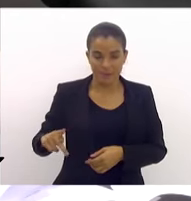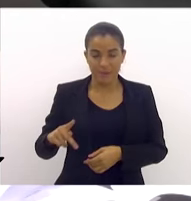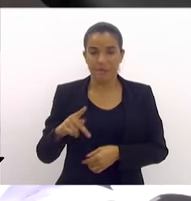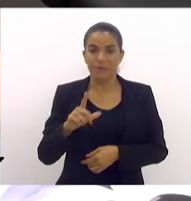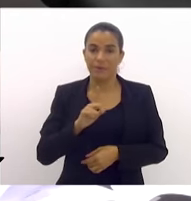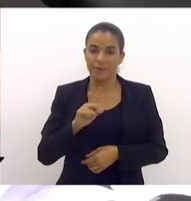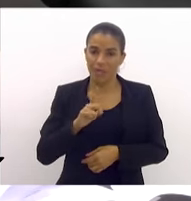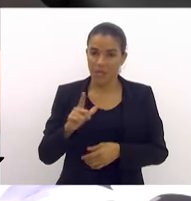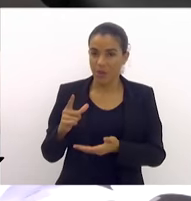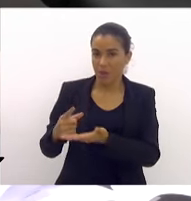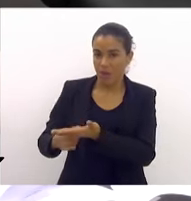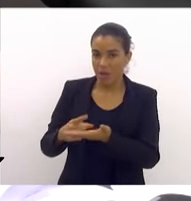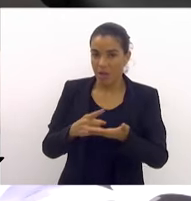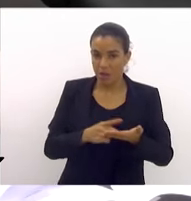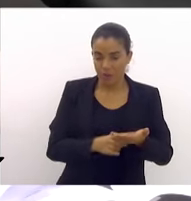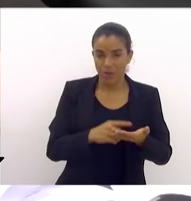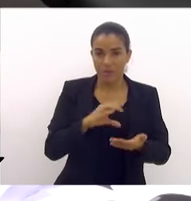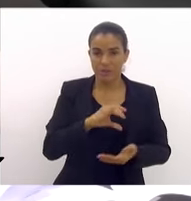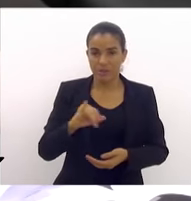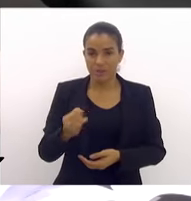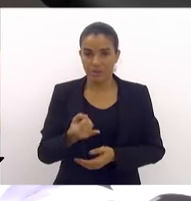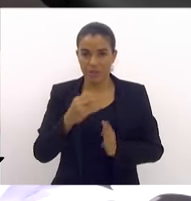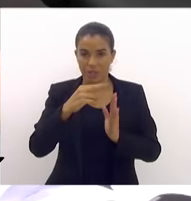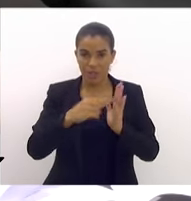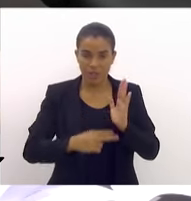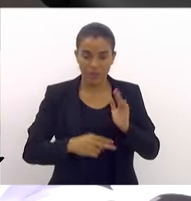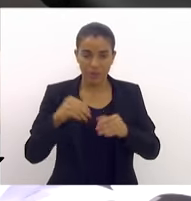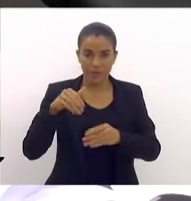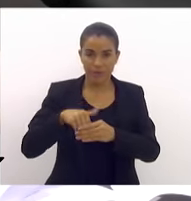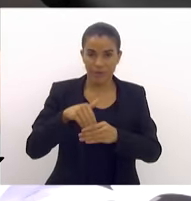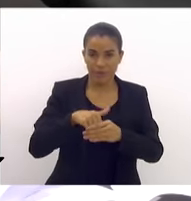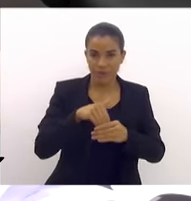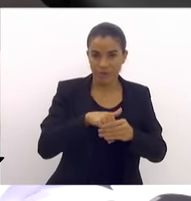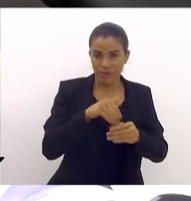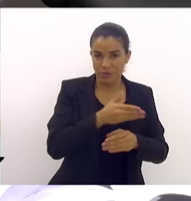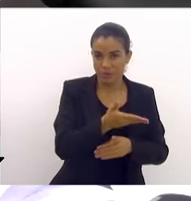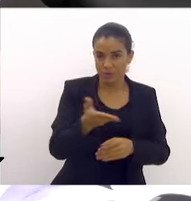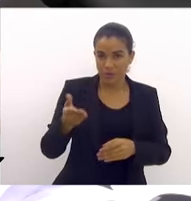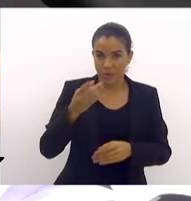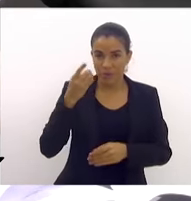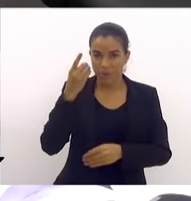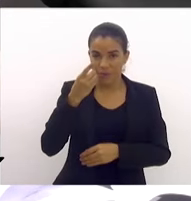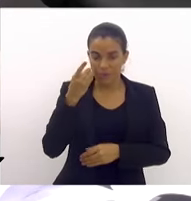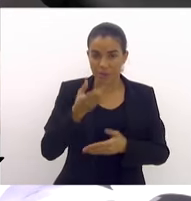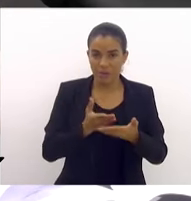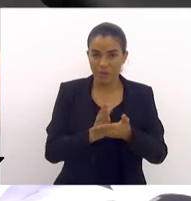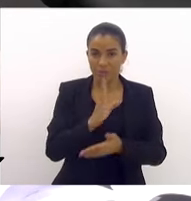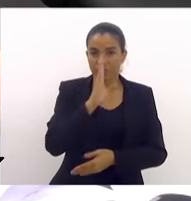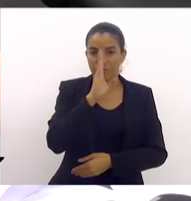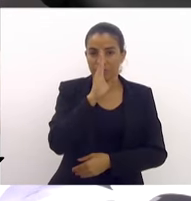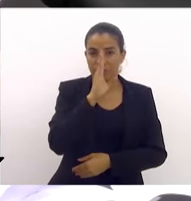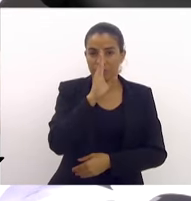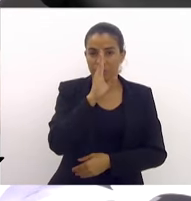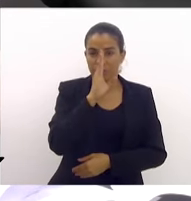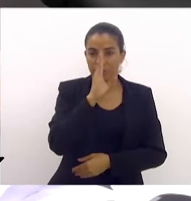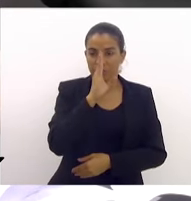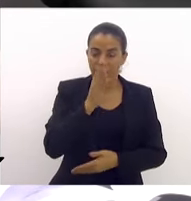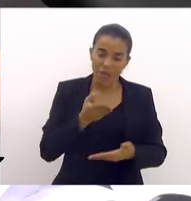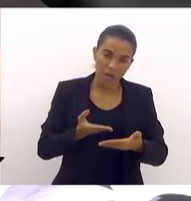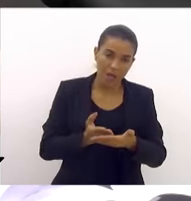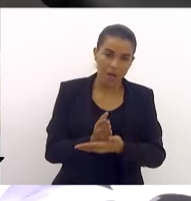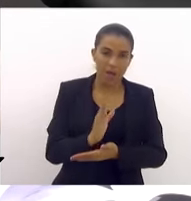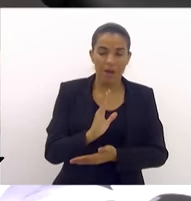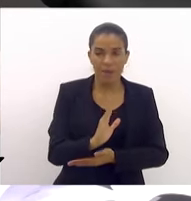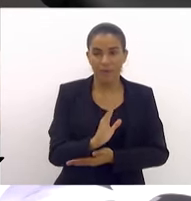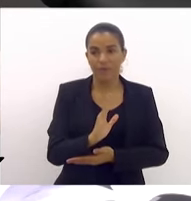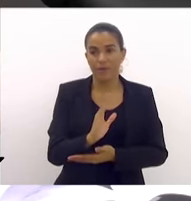havendo acordo e a CCJ tendo feito a leitura em votação, os senhores deputados que aprovam a matéria permaneçam como estão.